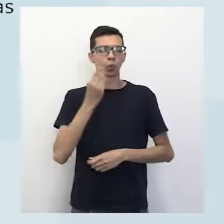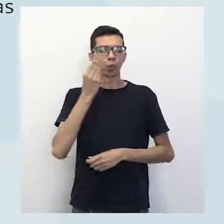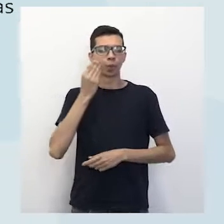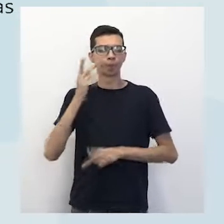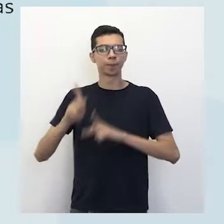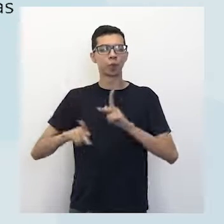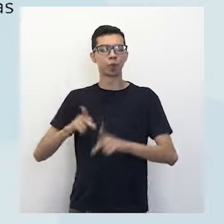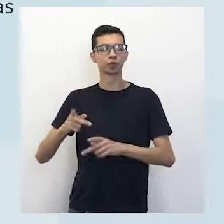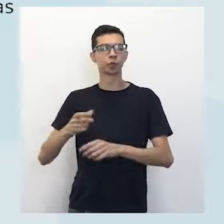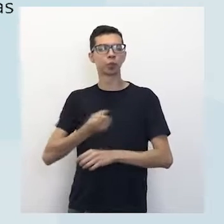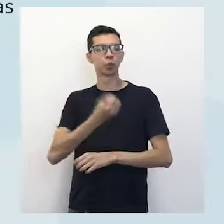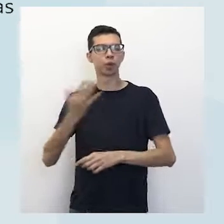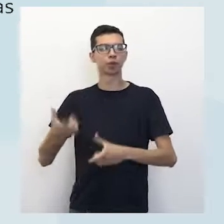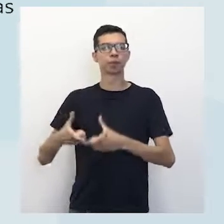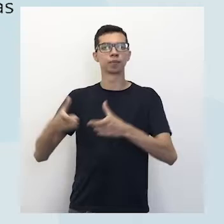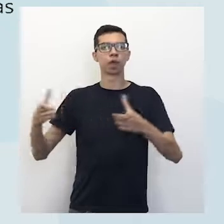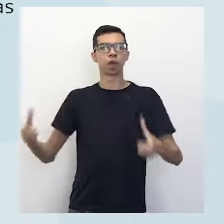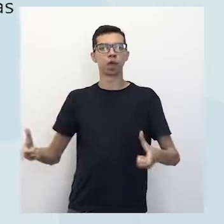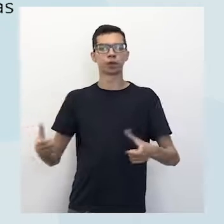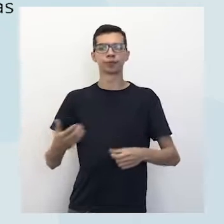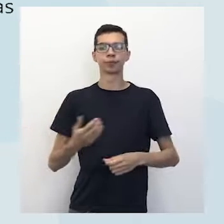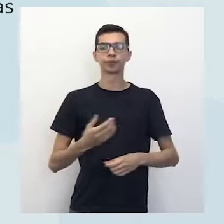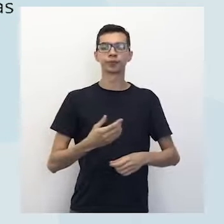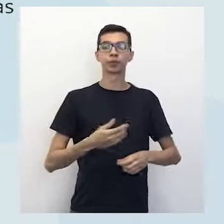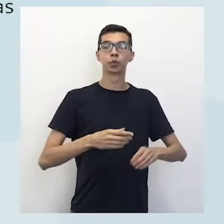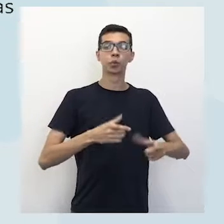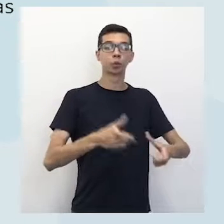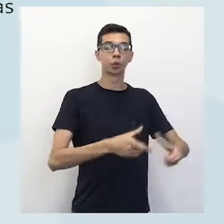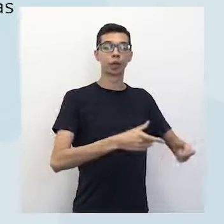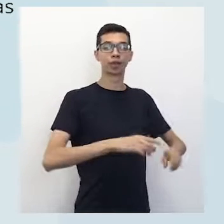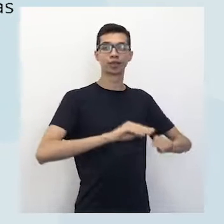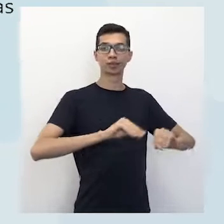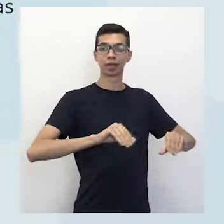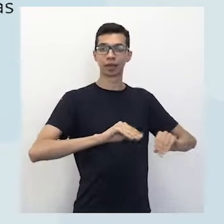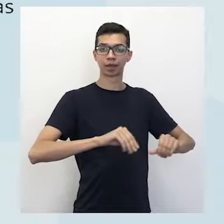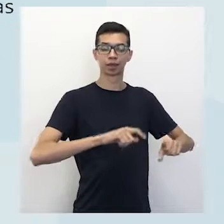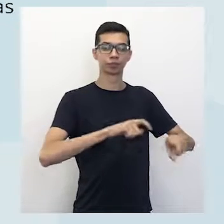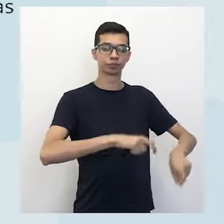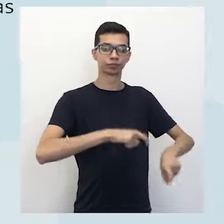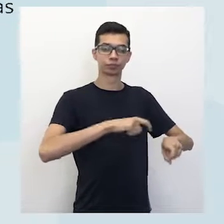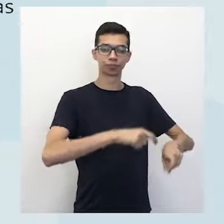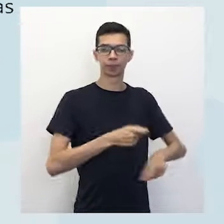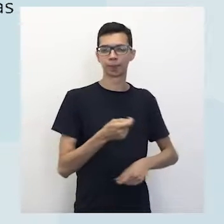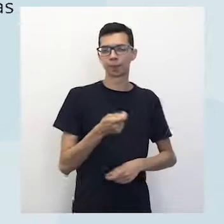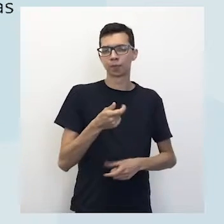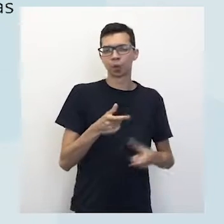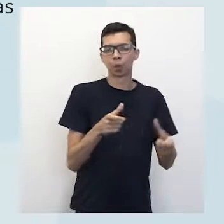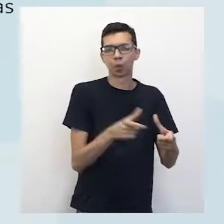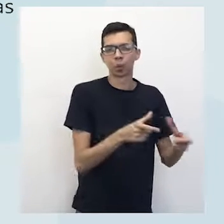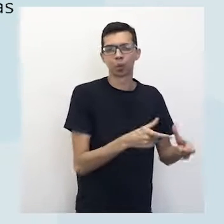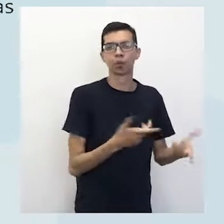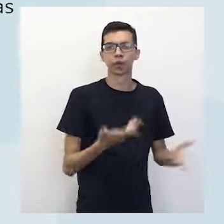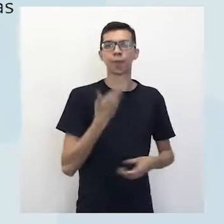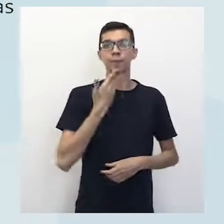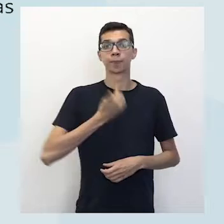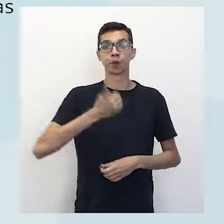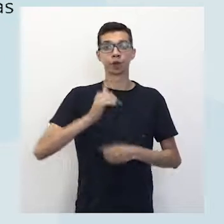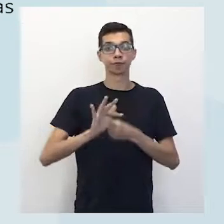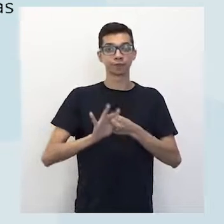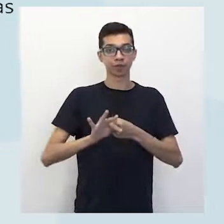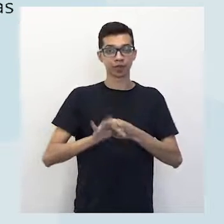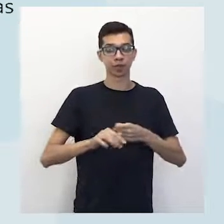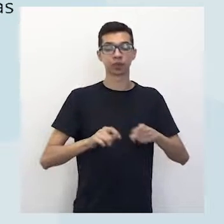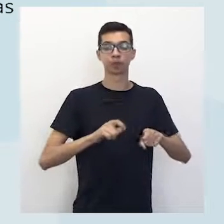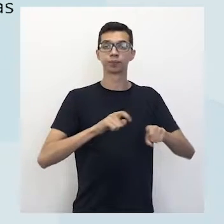a quantidade escassa de terras cultiváveis, além da melhoria das ferramentas, também foi